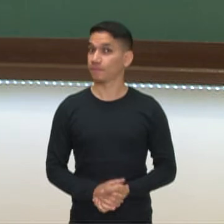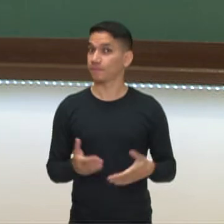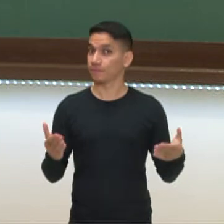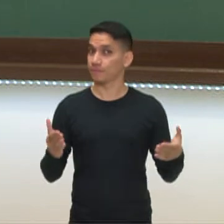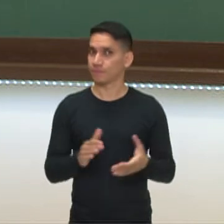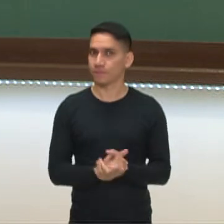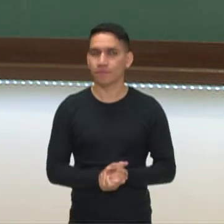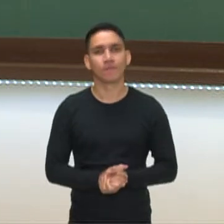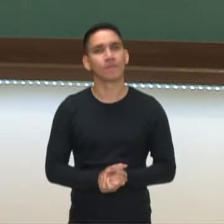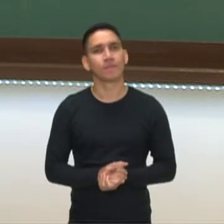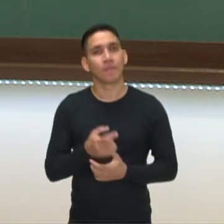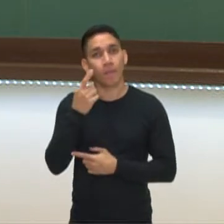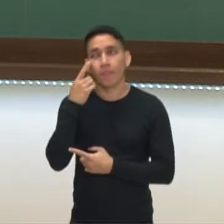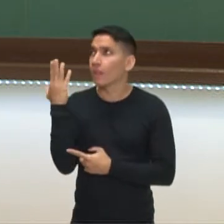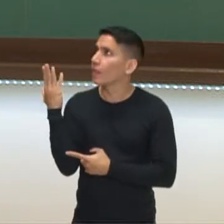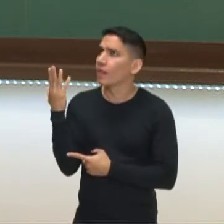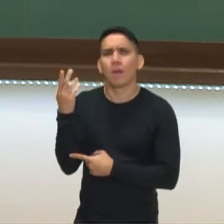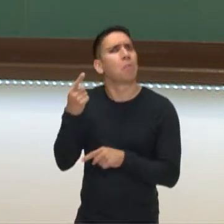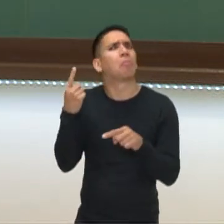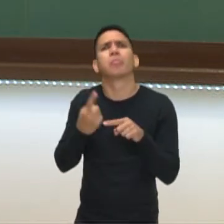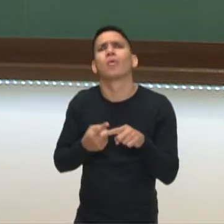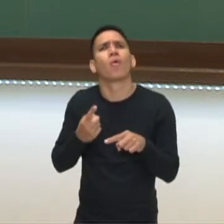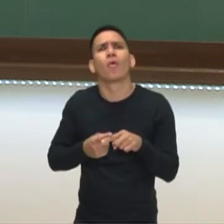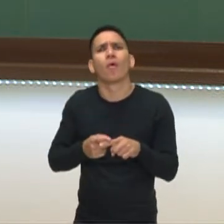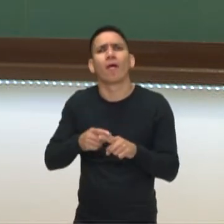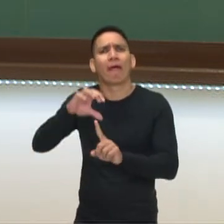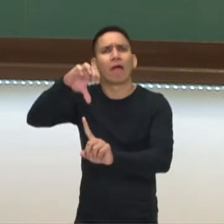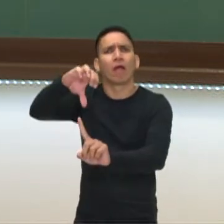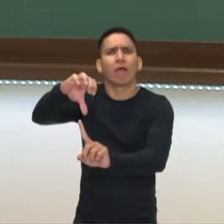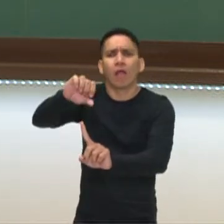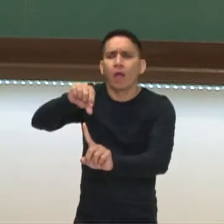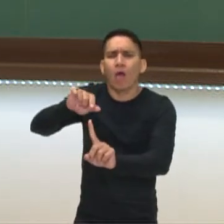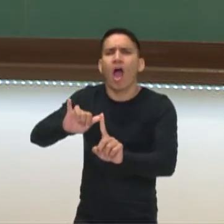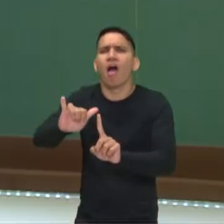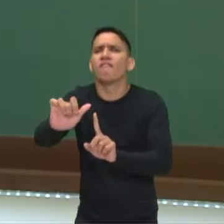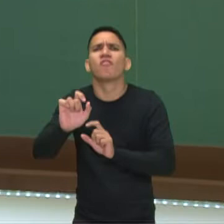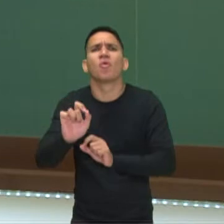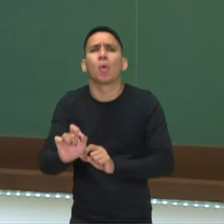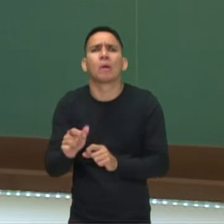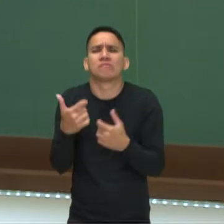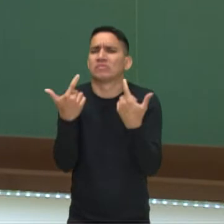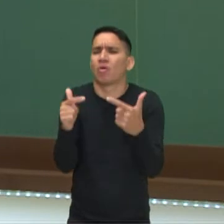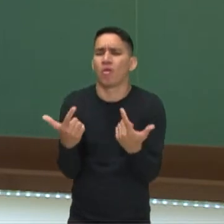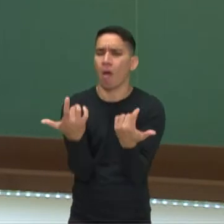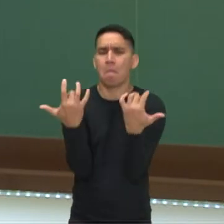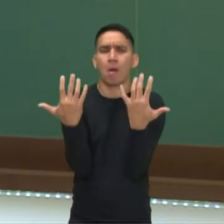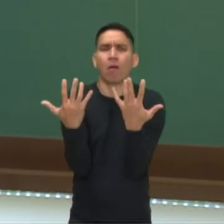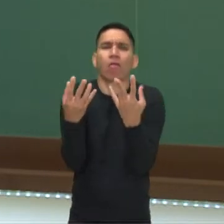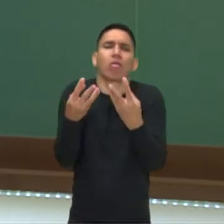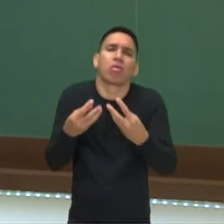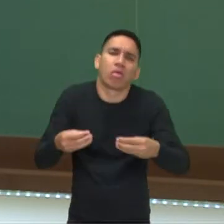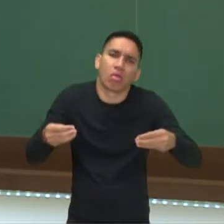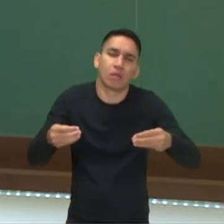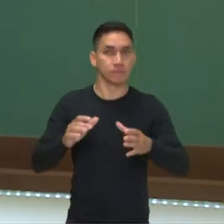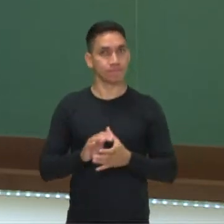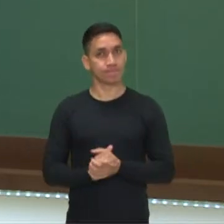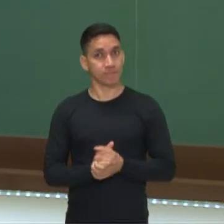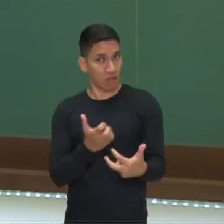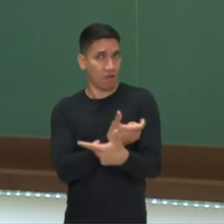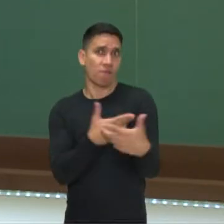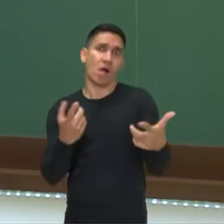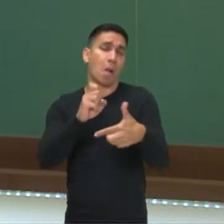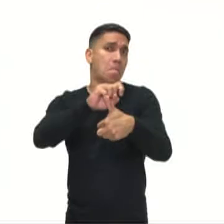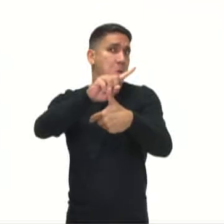Então, estudantes, por que será, né, que o eu lírico afirma que não tinha essas mãos sem força? Muitas são